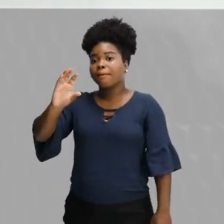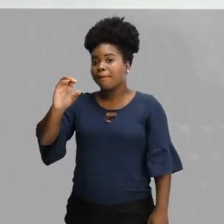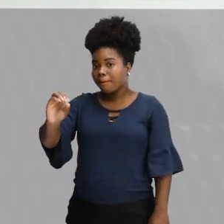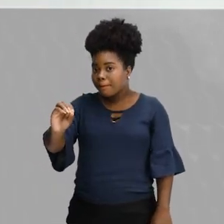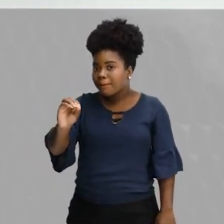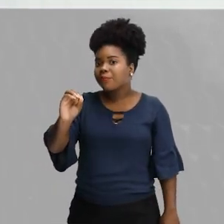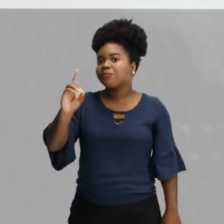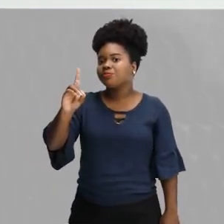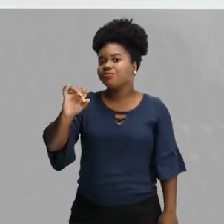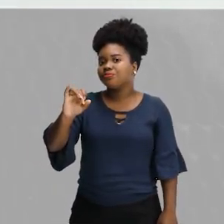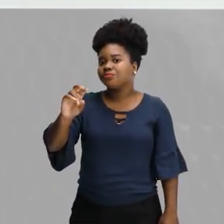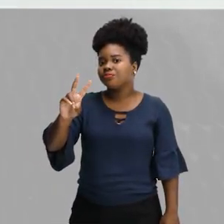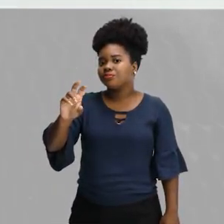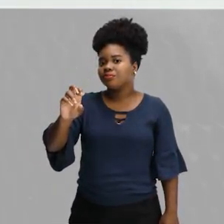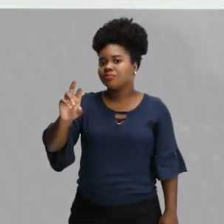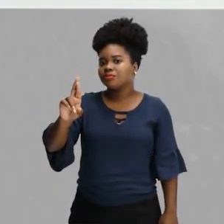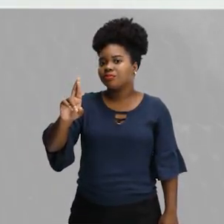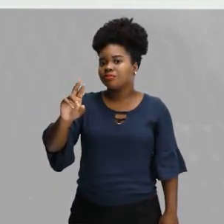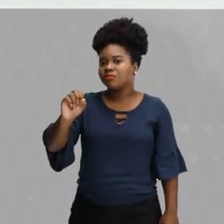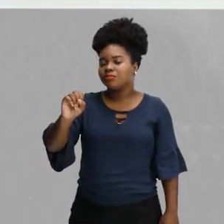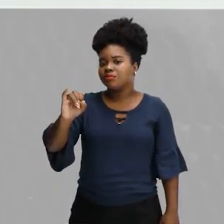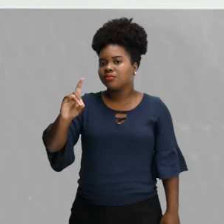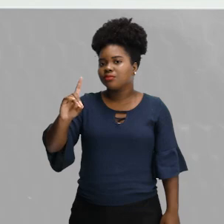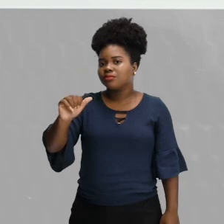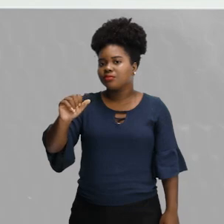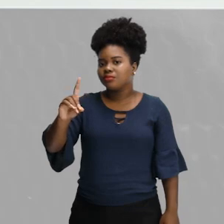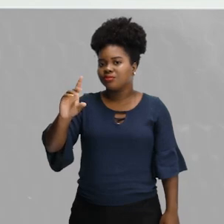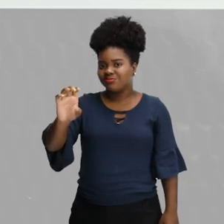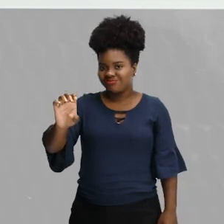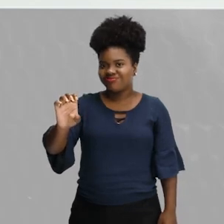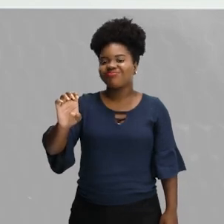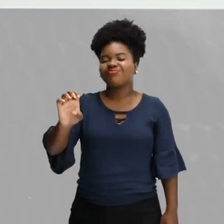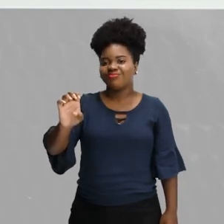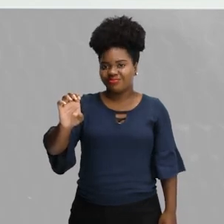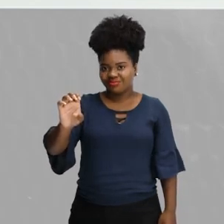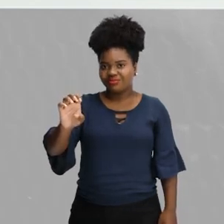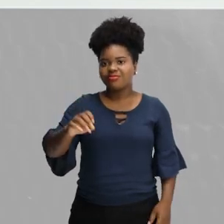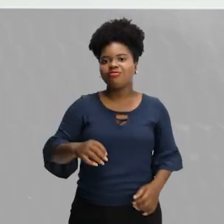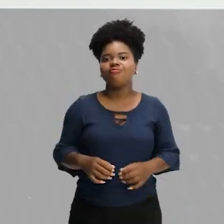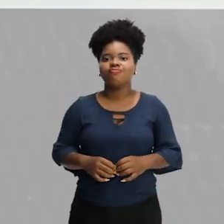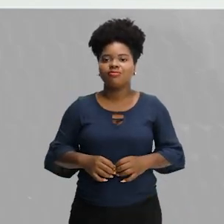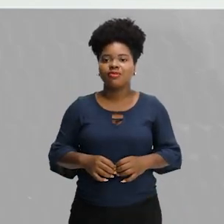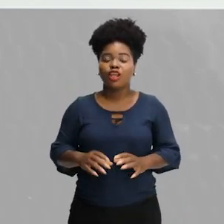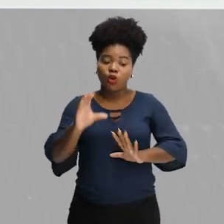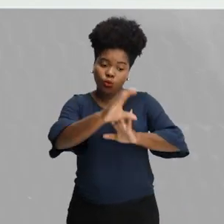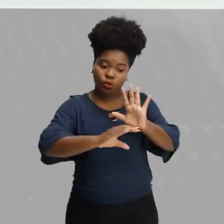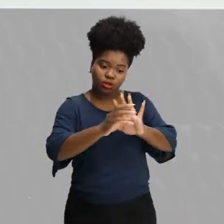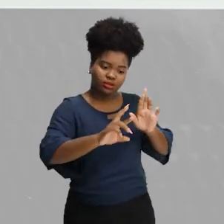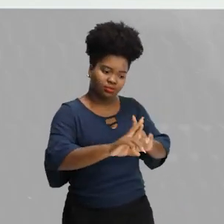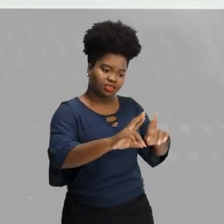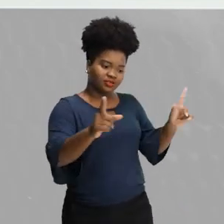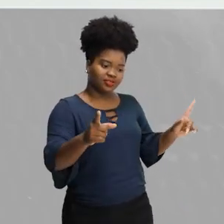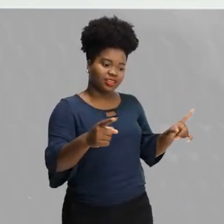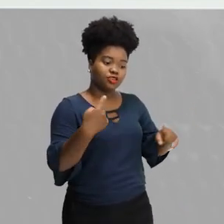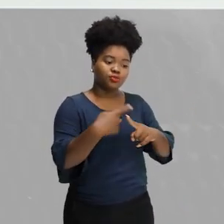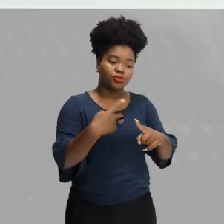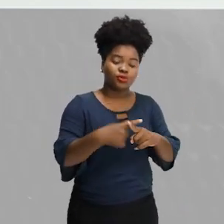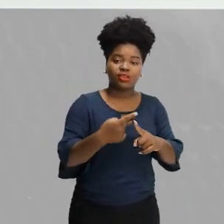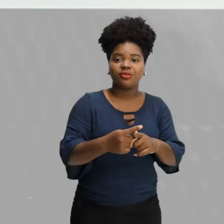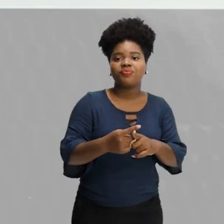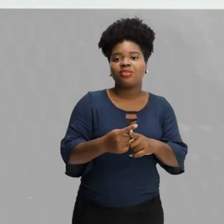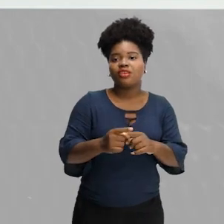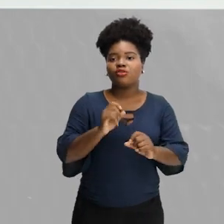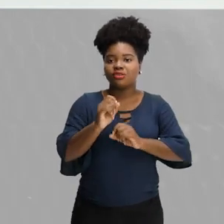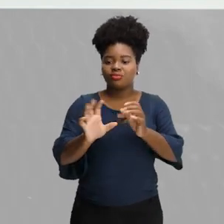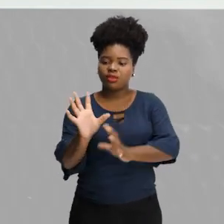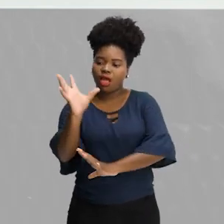biodiversidade. O clima do norte é diferente do clima do sul. O resultado disso, nós temos paisagens diferentes.